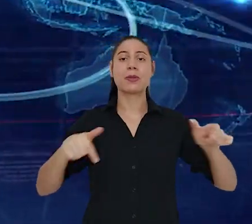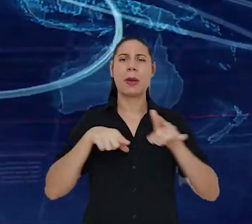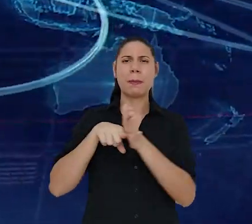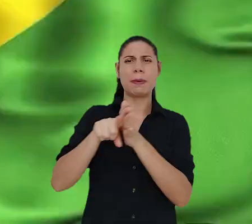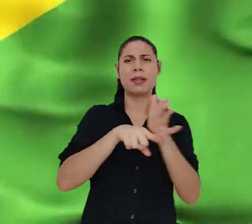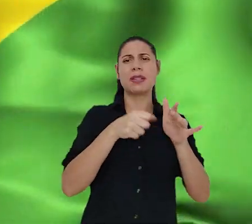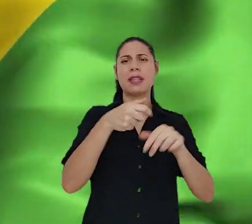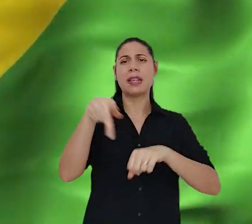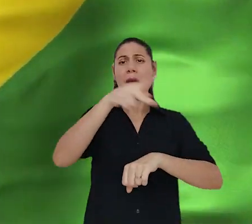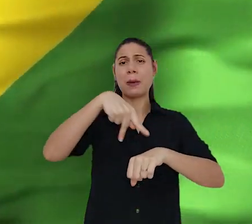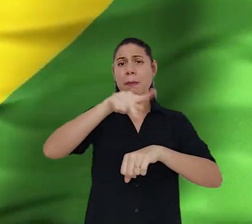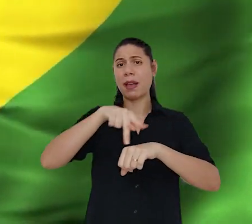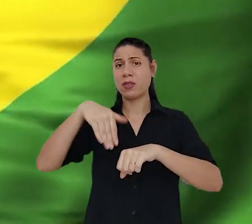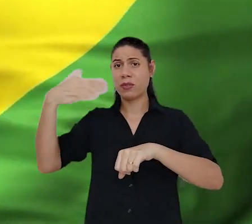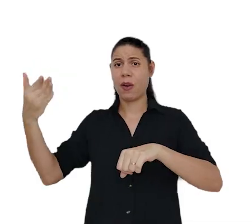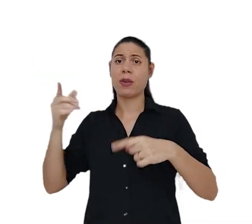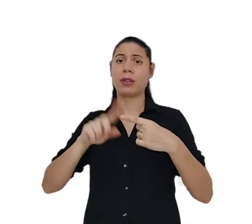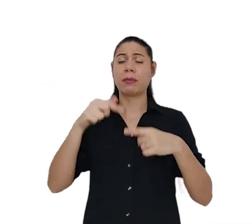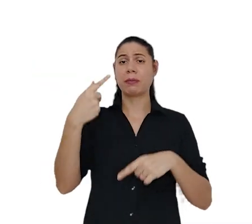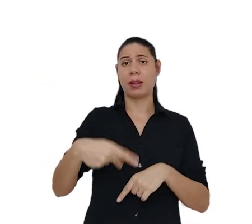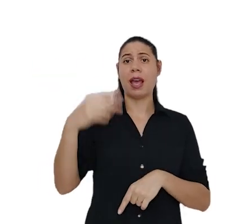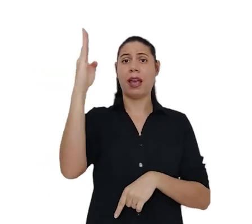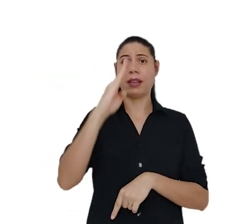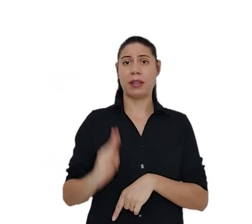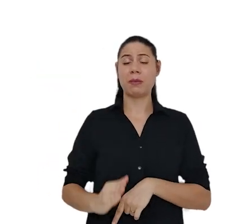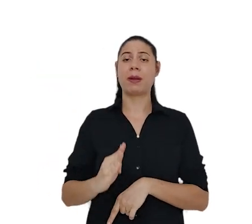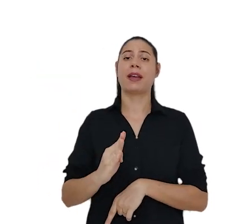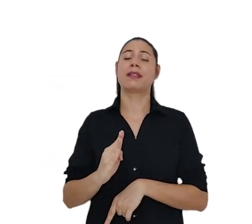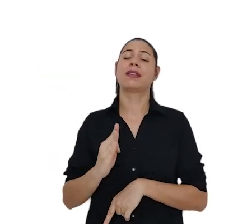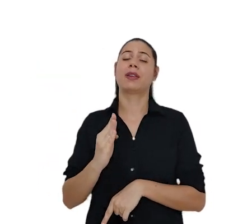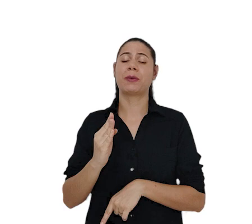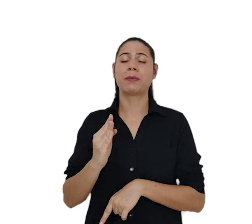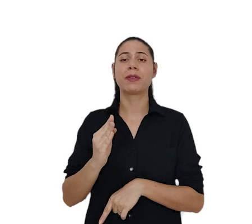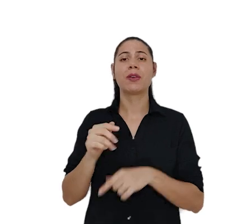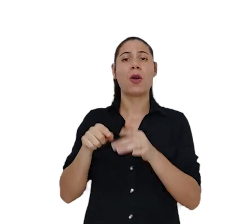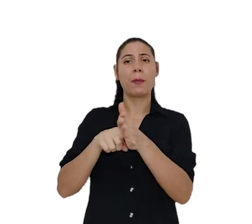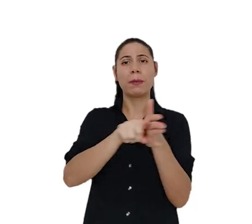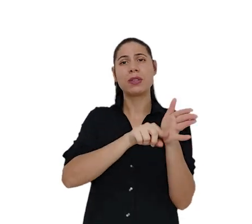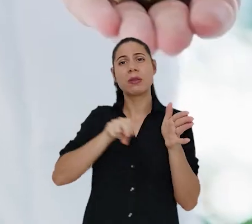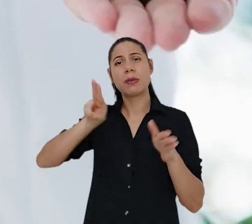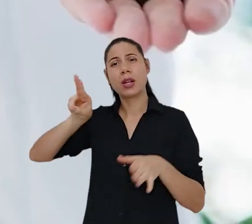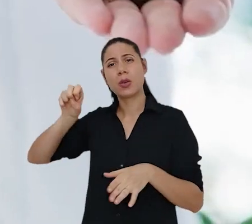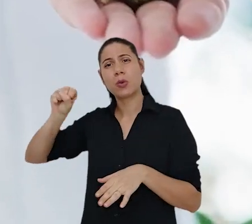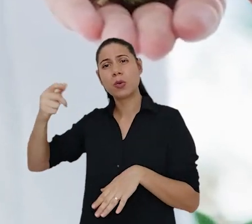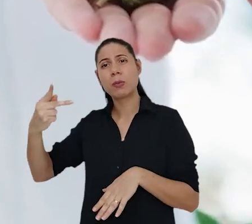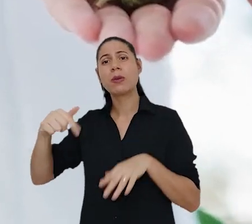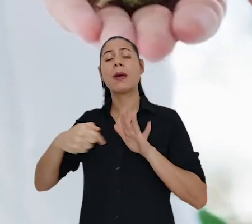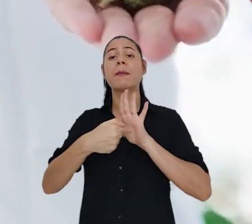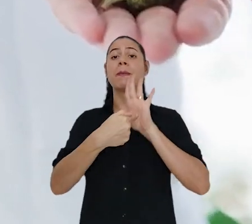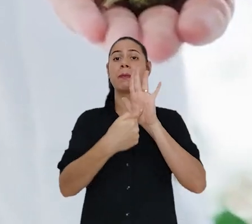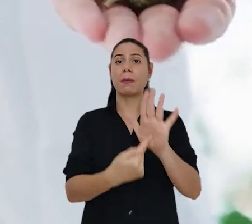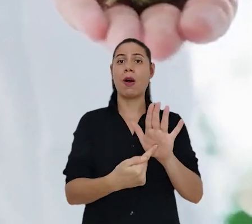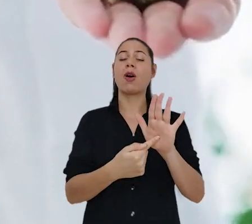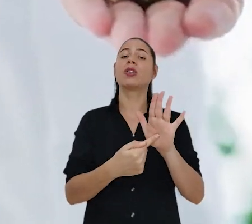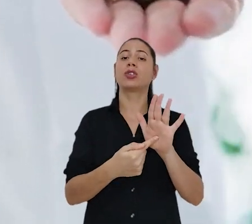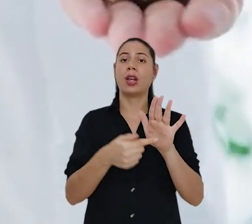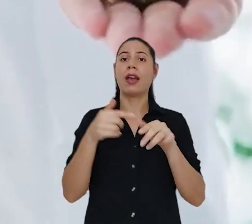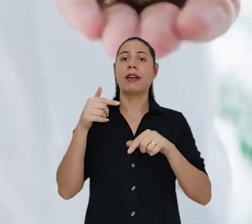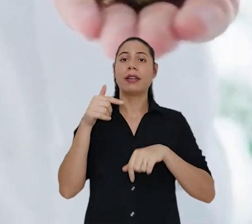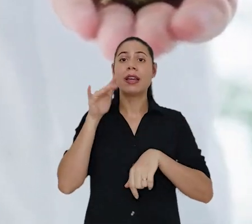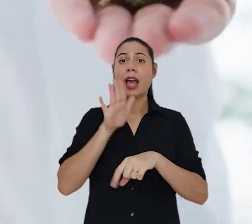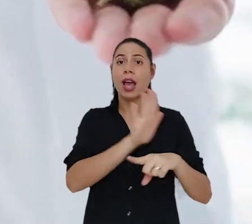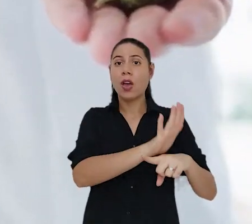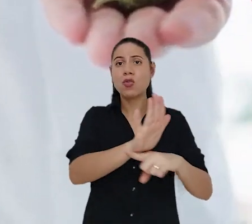vários países, inclusive no Brasil, como os realizados na Universidade de São Paulo, mostram que ele tem ação